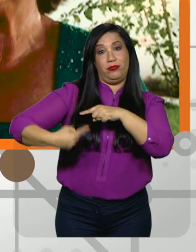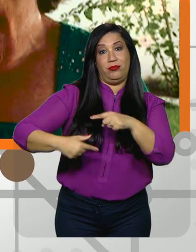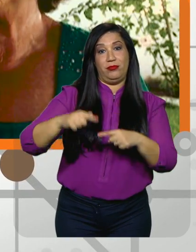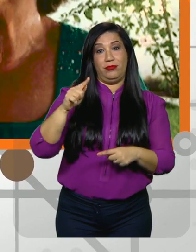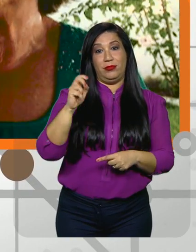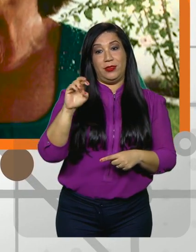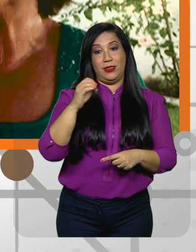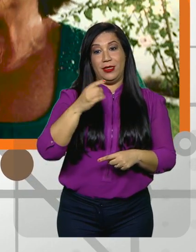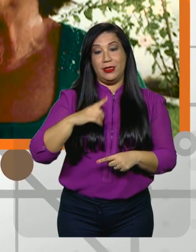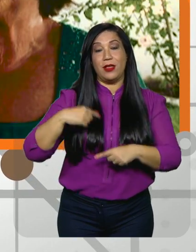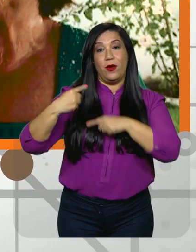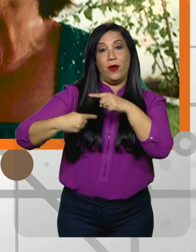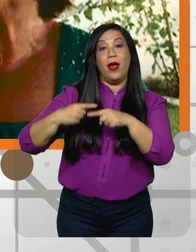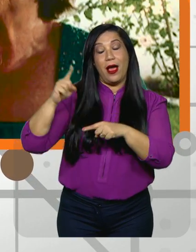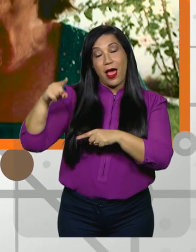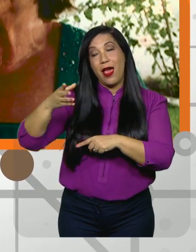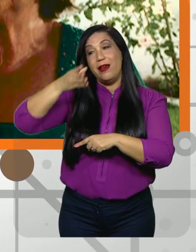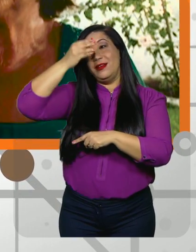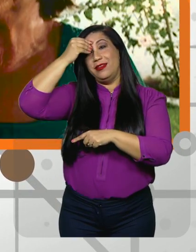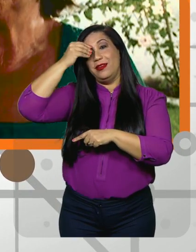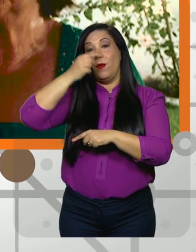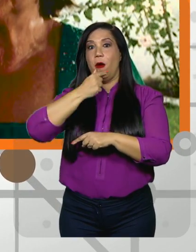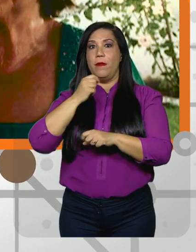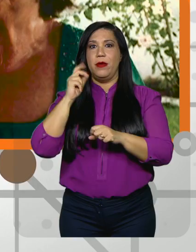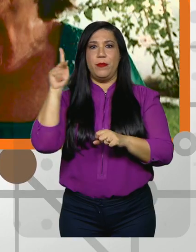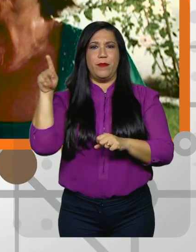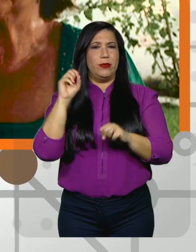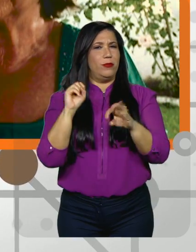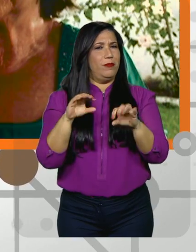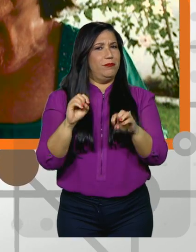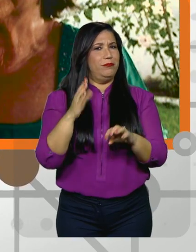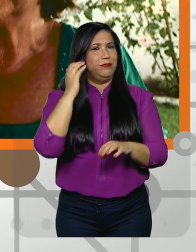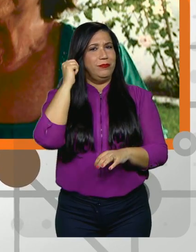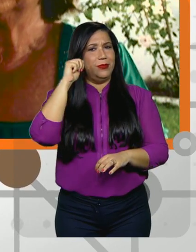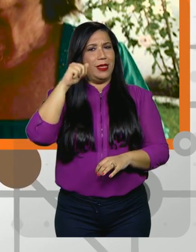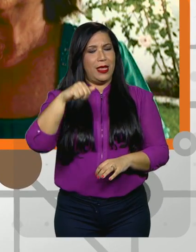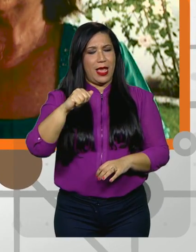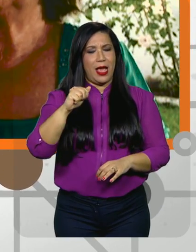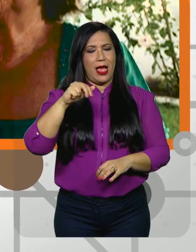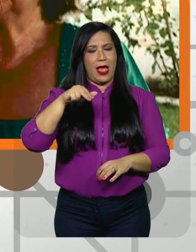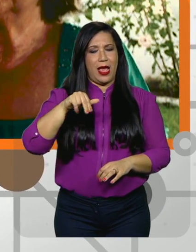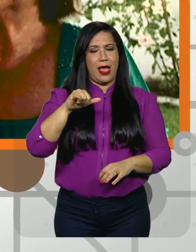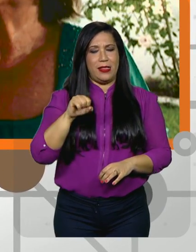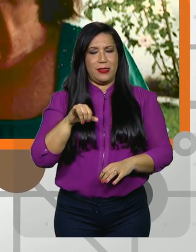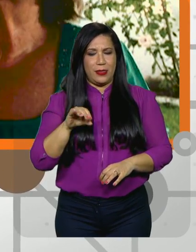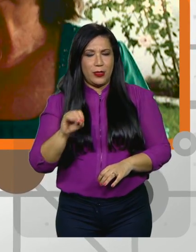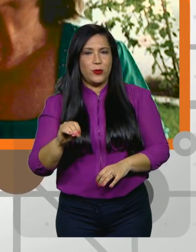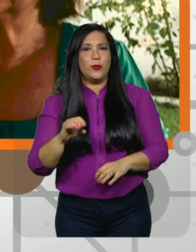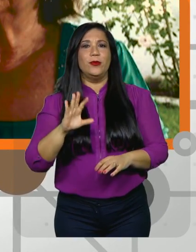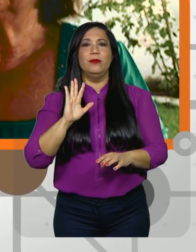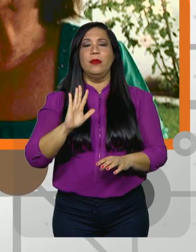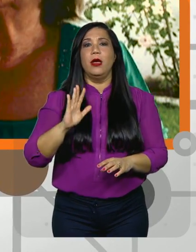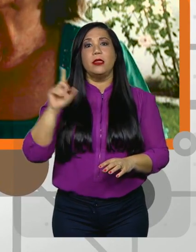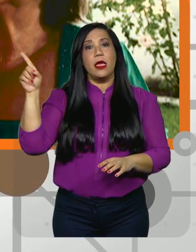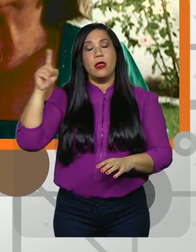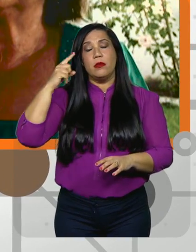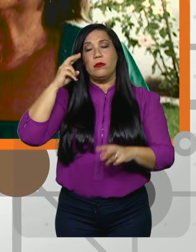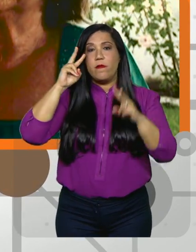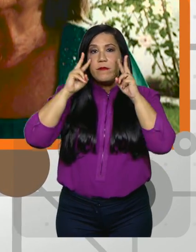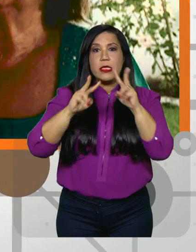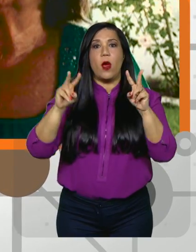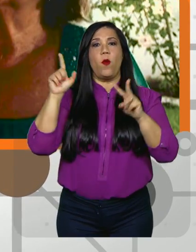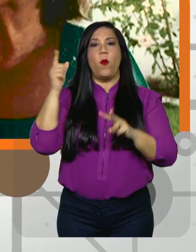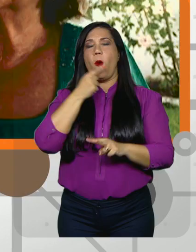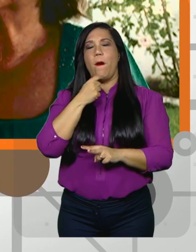da ação desse grande educador quando ele busca pôr em prática a sua visão de